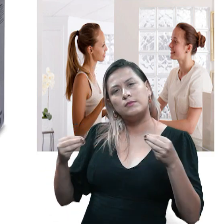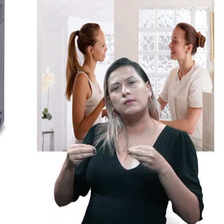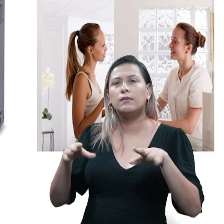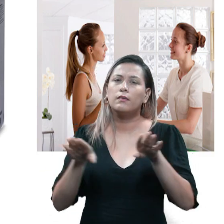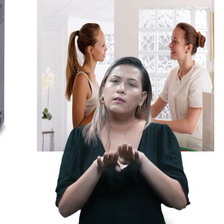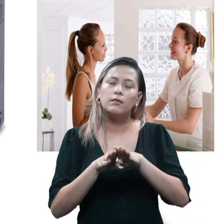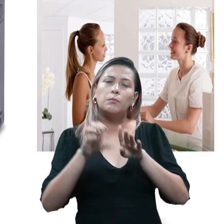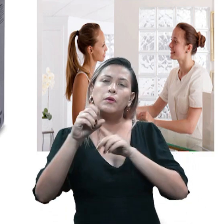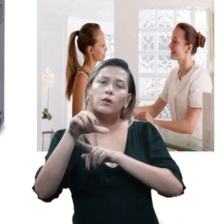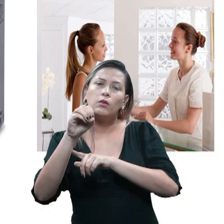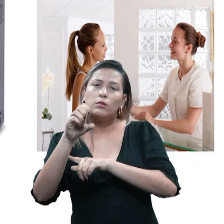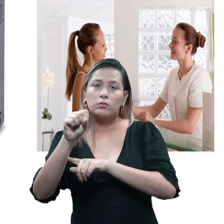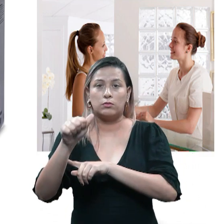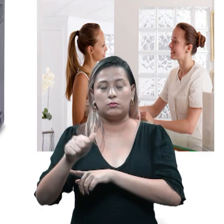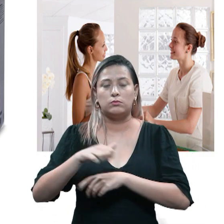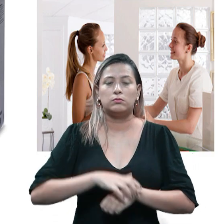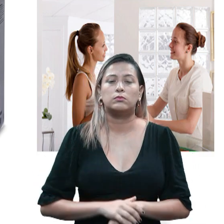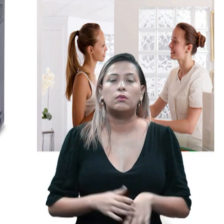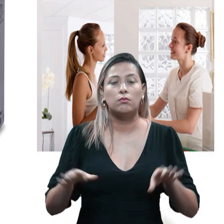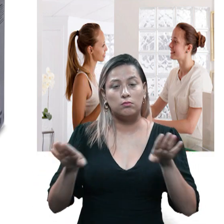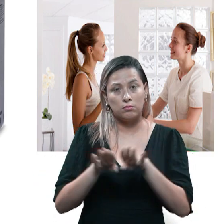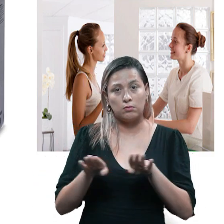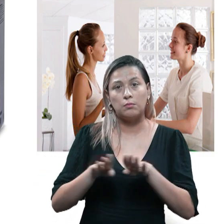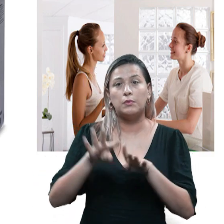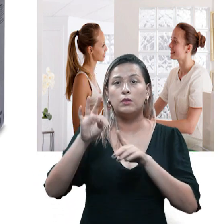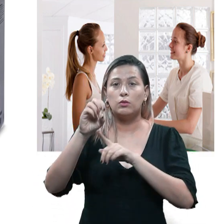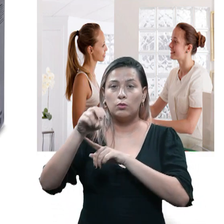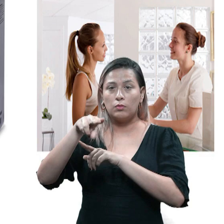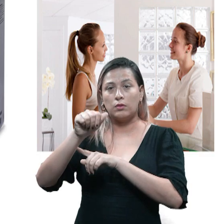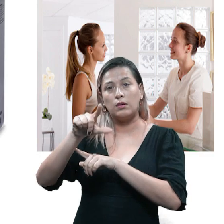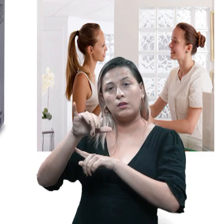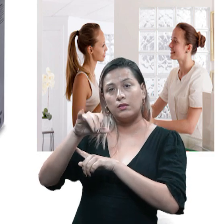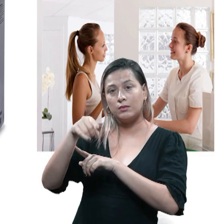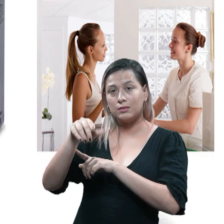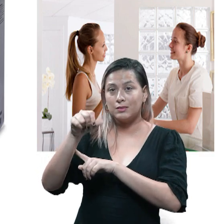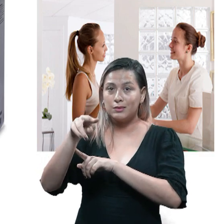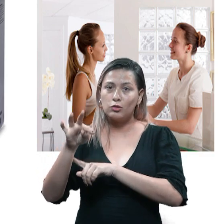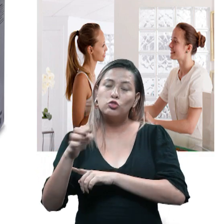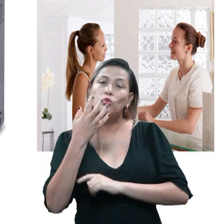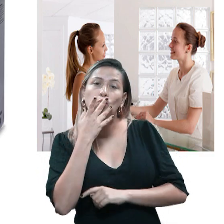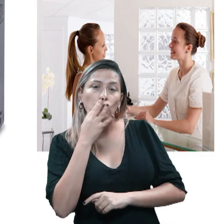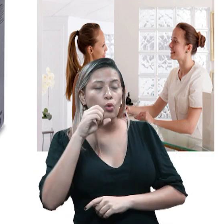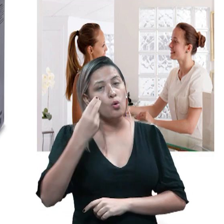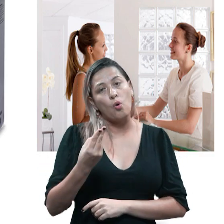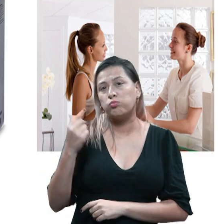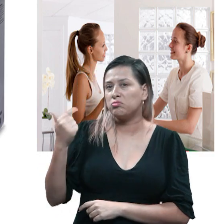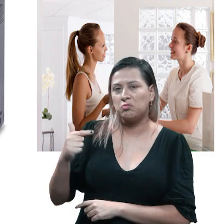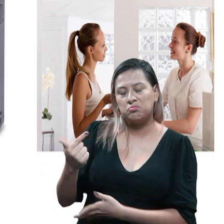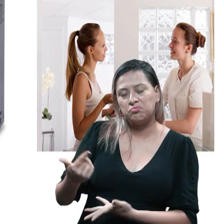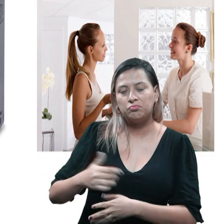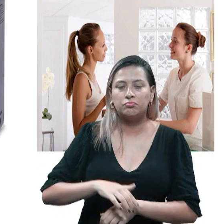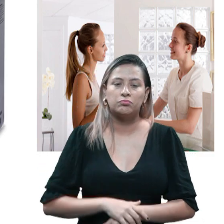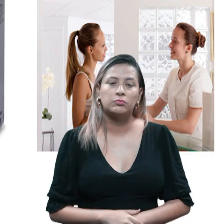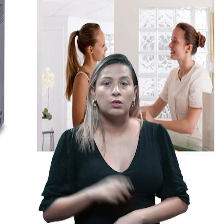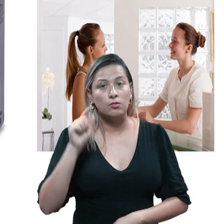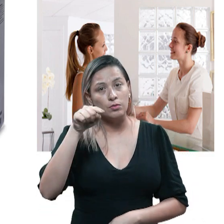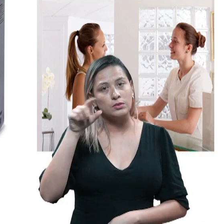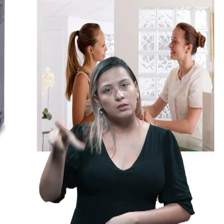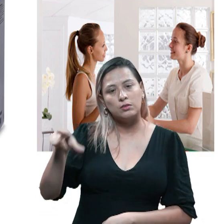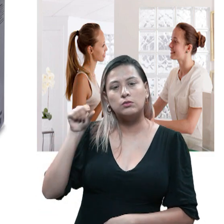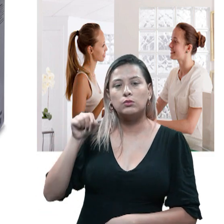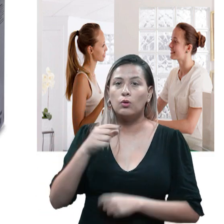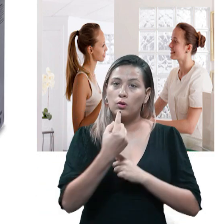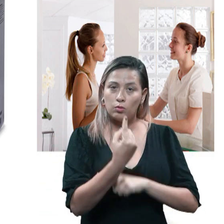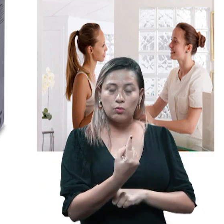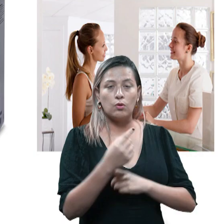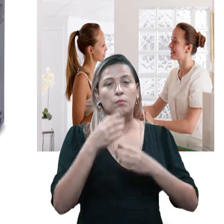para pele oleosa, filtro solar tonalizante, não tonalizante. Você vai escolher pelo menos 2 tipos, um para